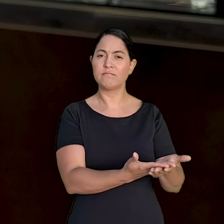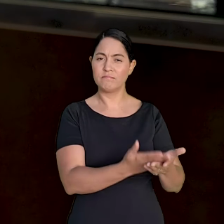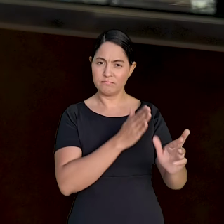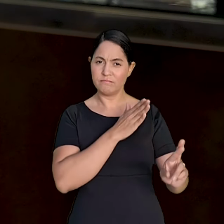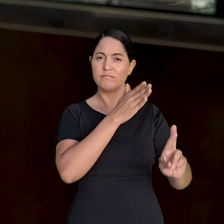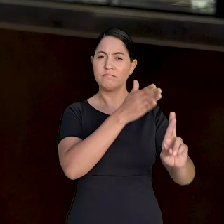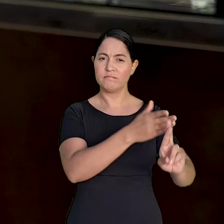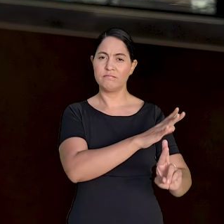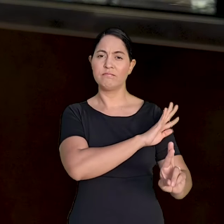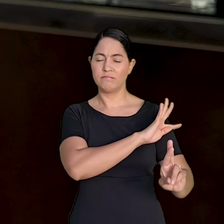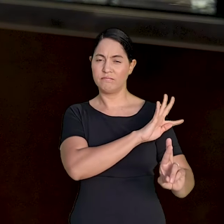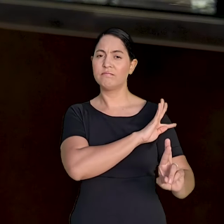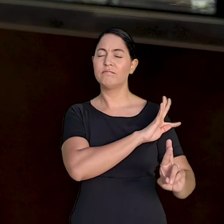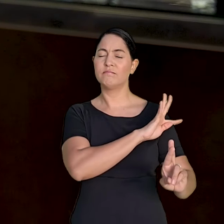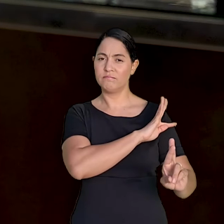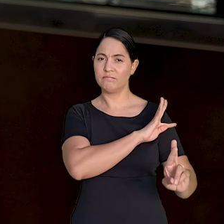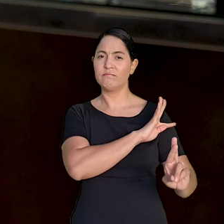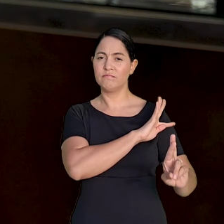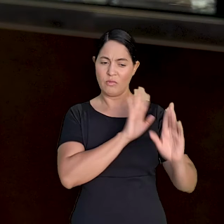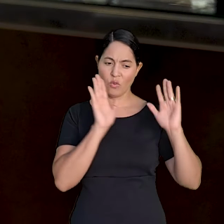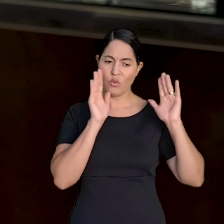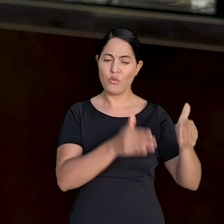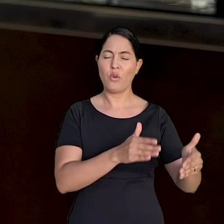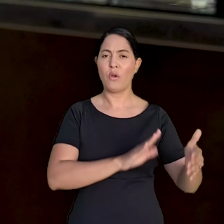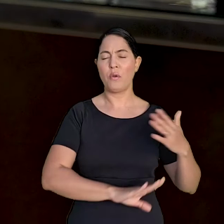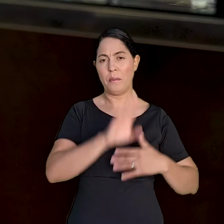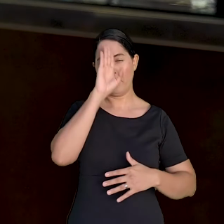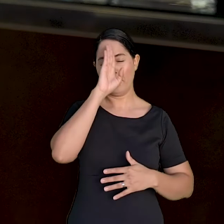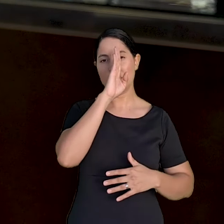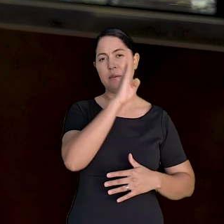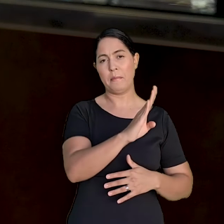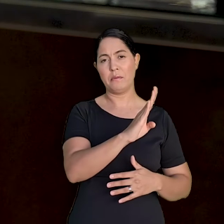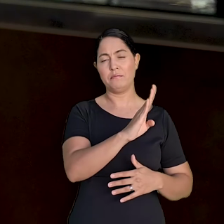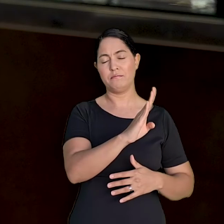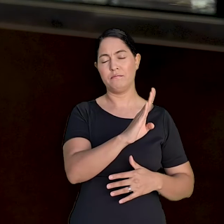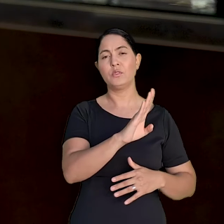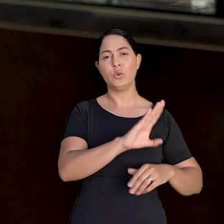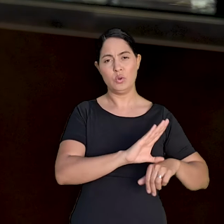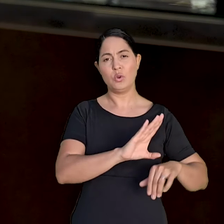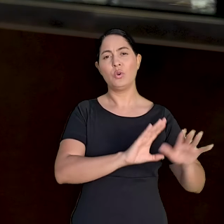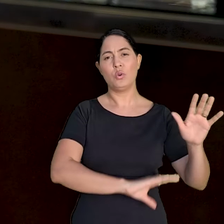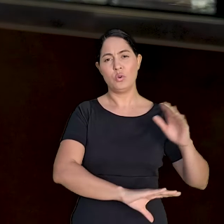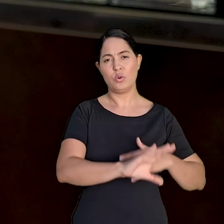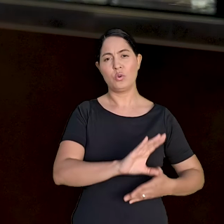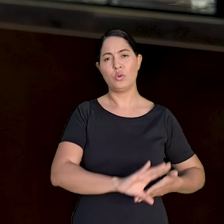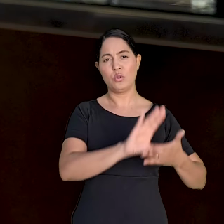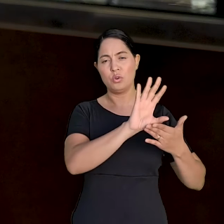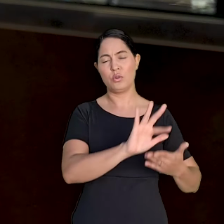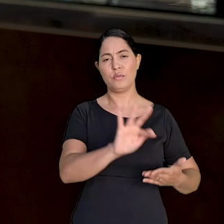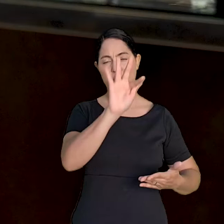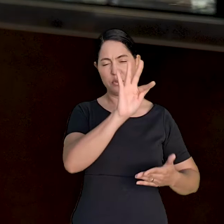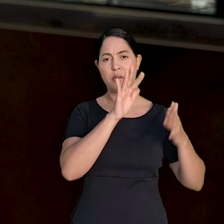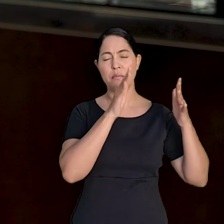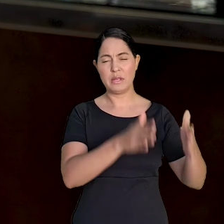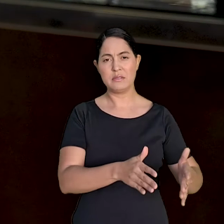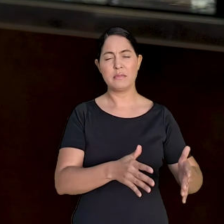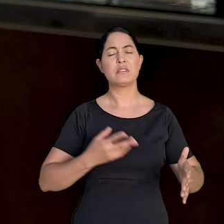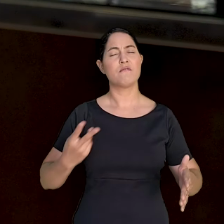como referência técnica central da atuação constitucional do Conselho Federal, mercê da